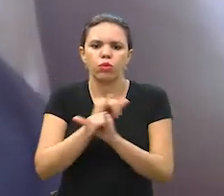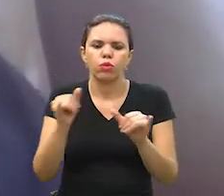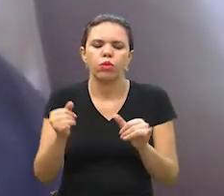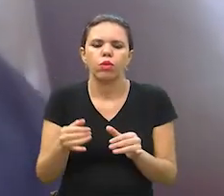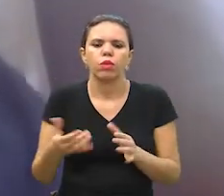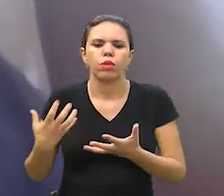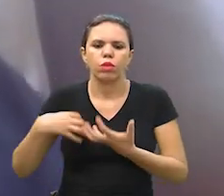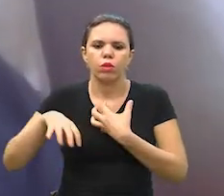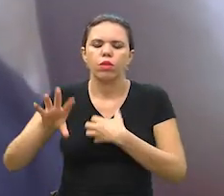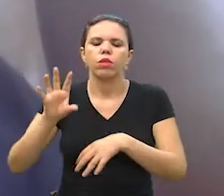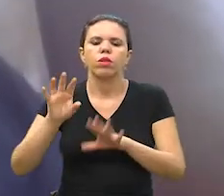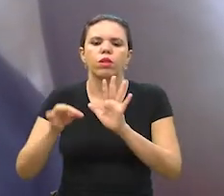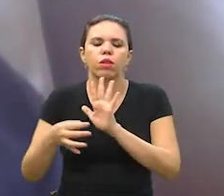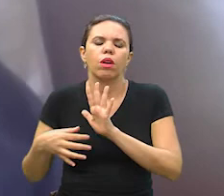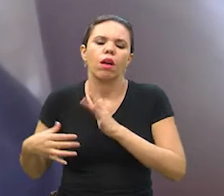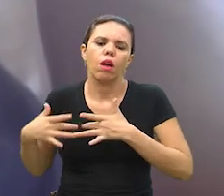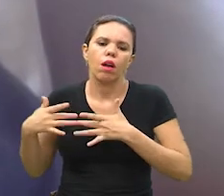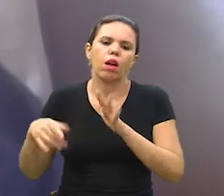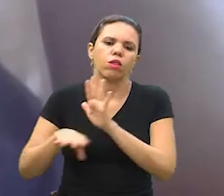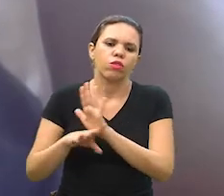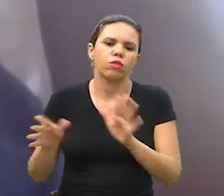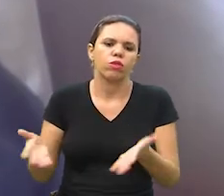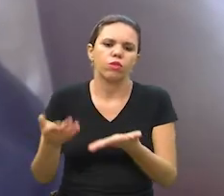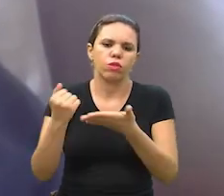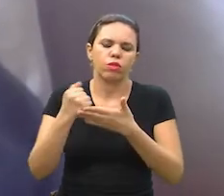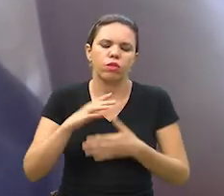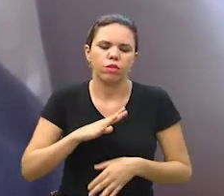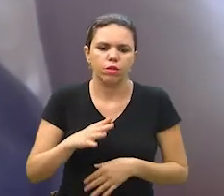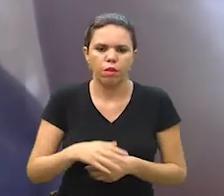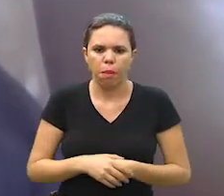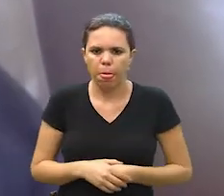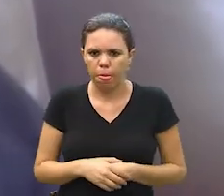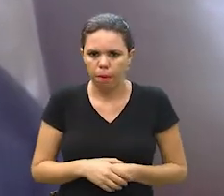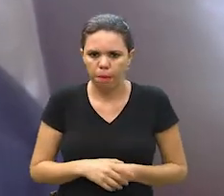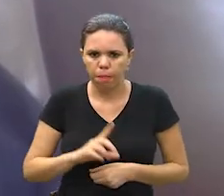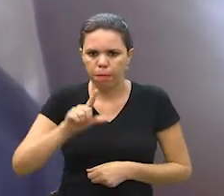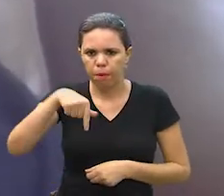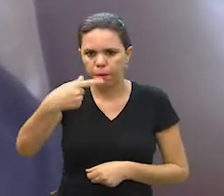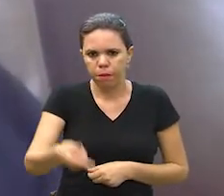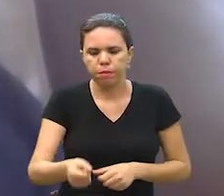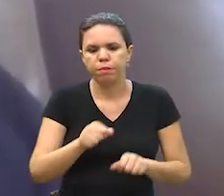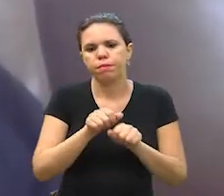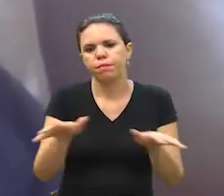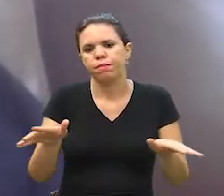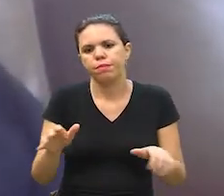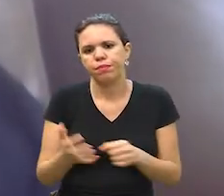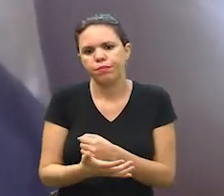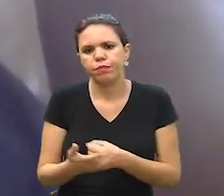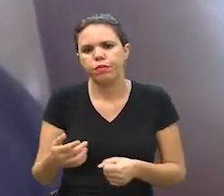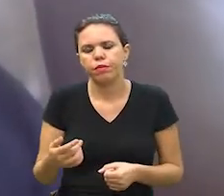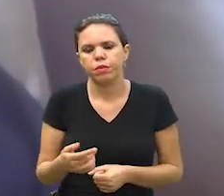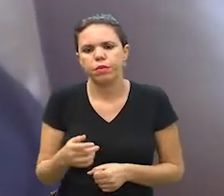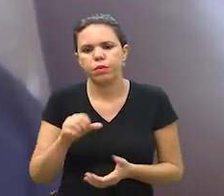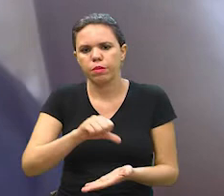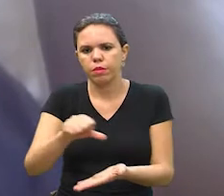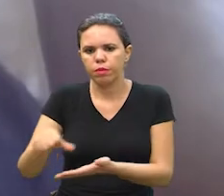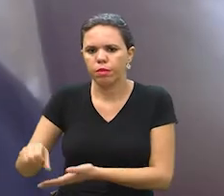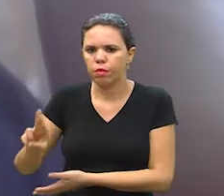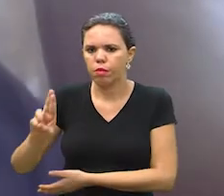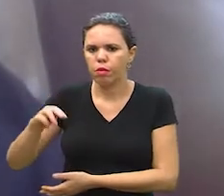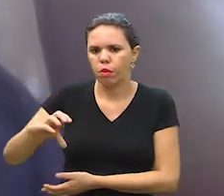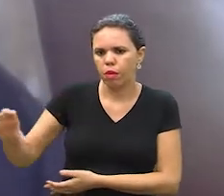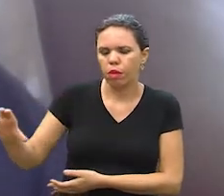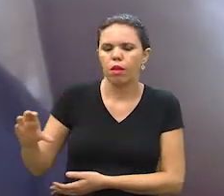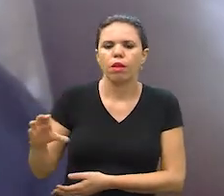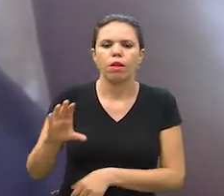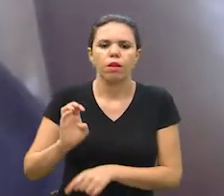essa solidariedade. Aproveite esse potencial da nossa cidade, que depois possa se expandir para a região metropolitana, para o